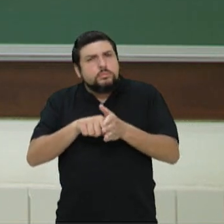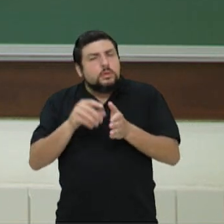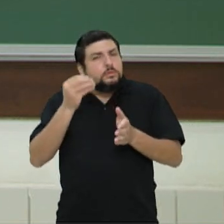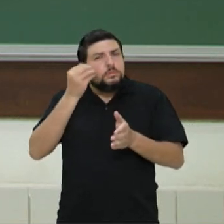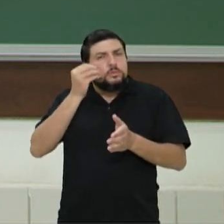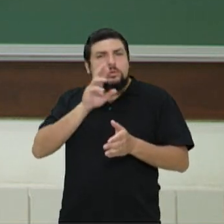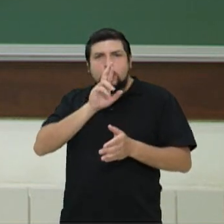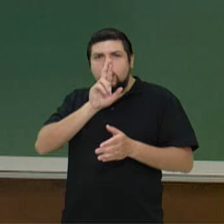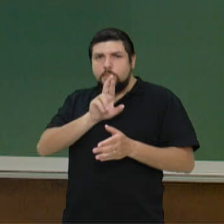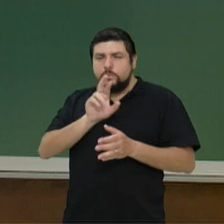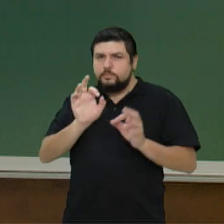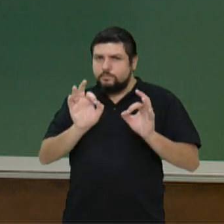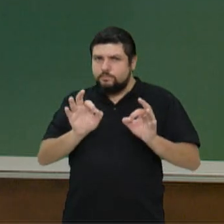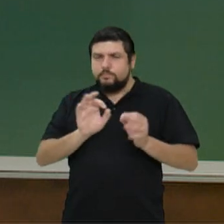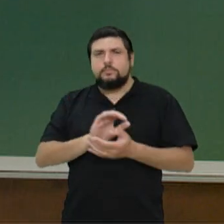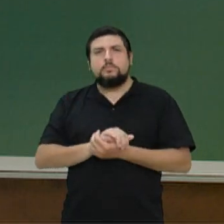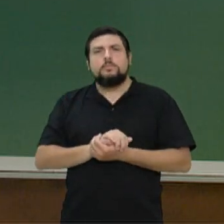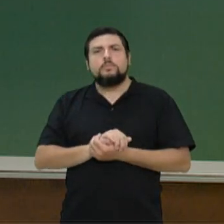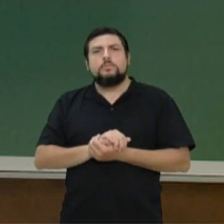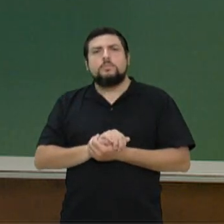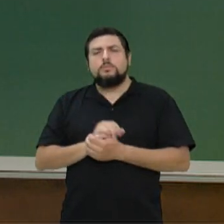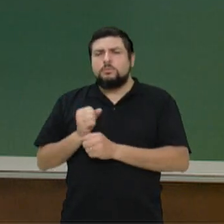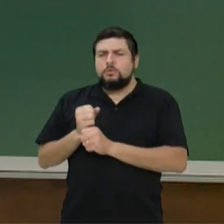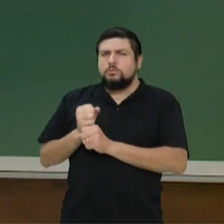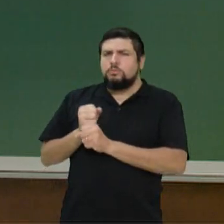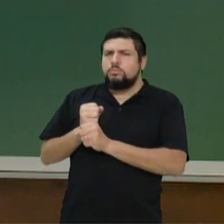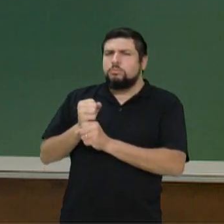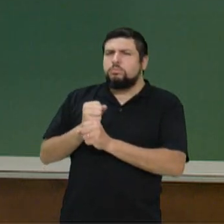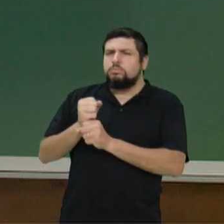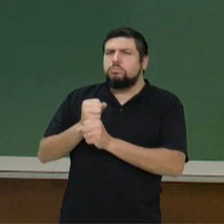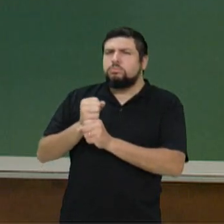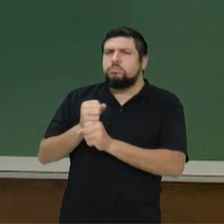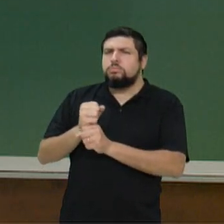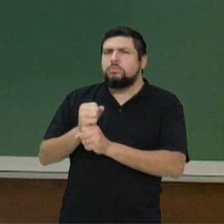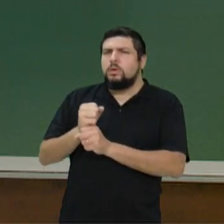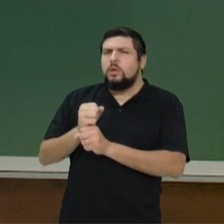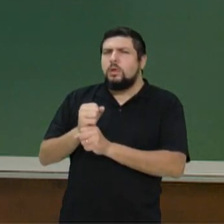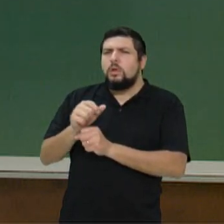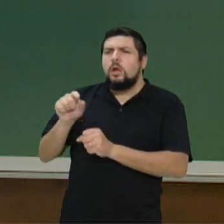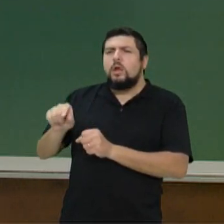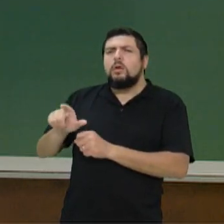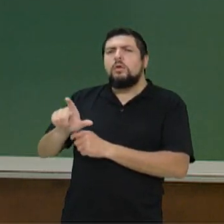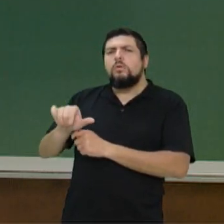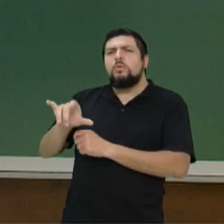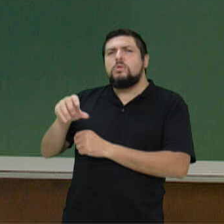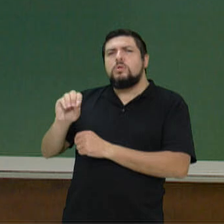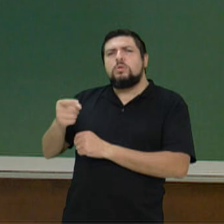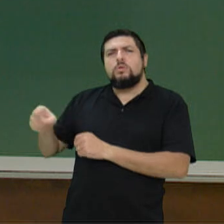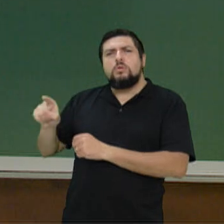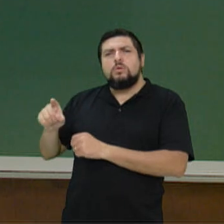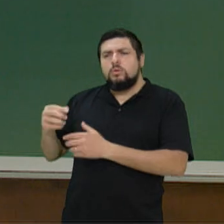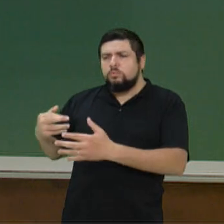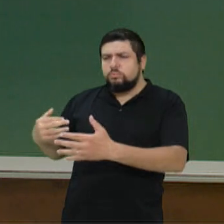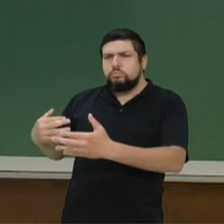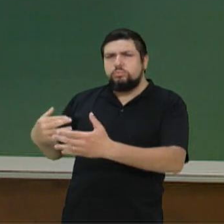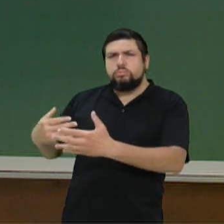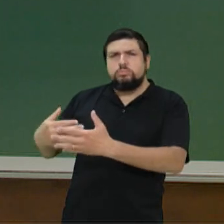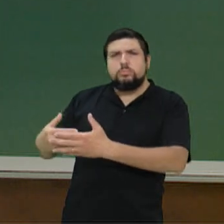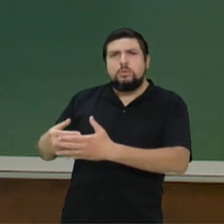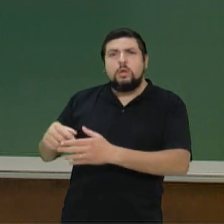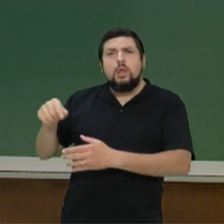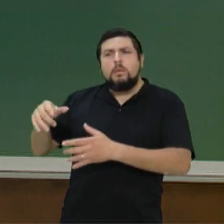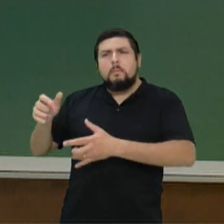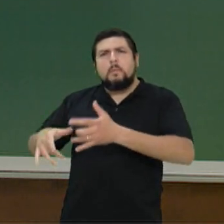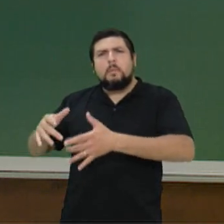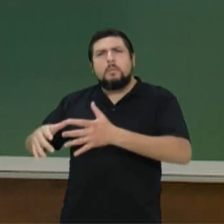mesmo? Há quantas décadas o lixão da estrutural está sendo utilizado e qual é a quantidade de detritos